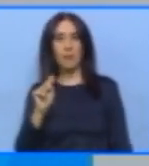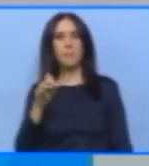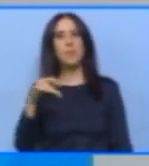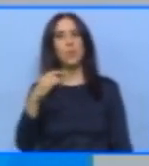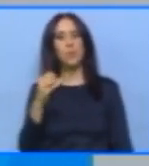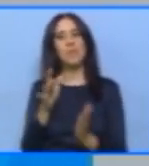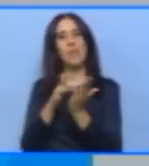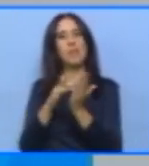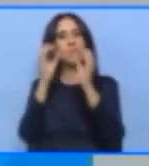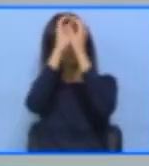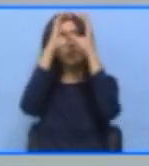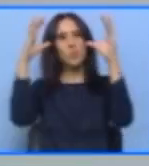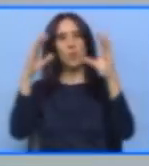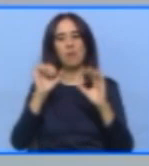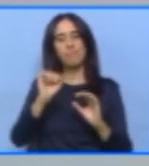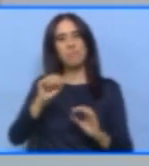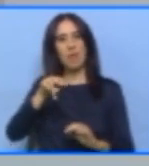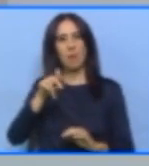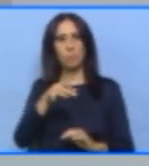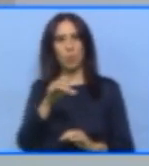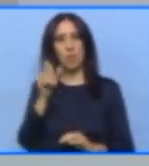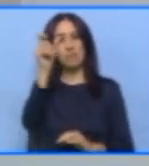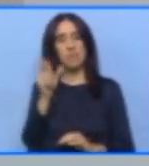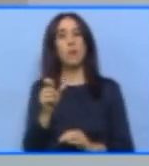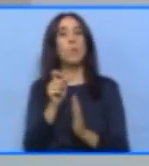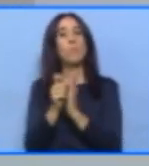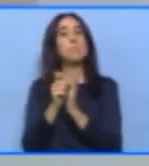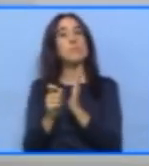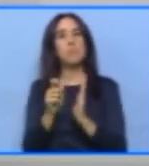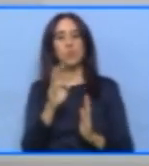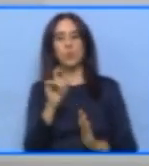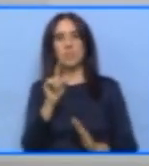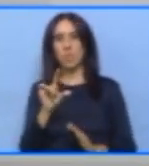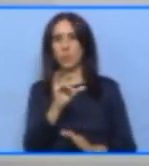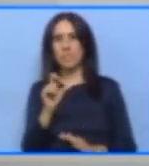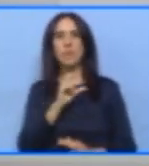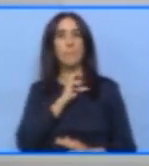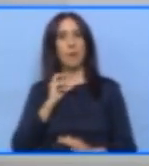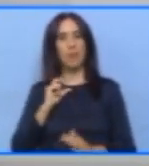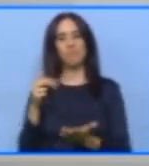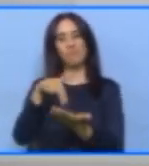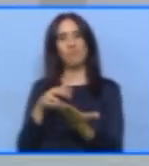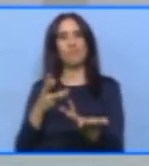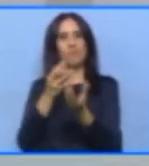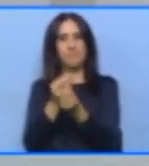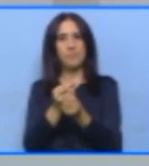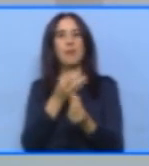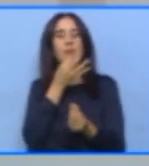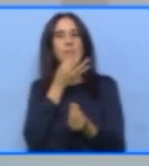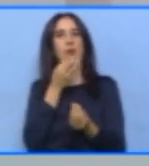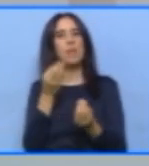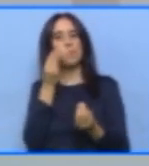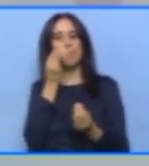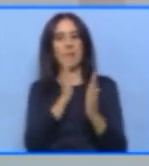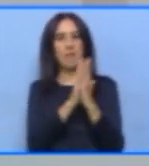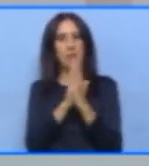O Visionário de Nampula, da autoria do padre José Luzia, que está hoje entre nós para nos falar de uma forma de ser